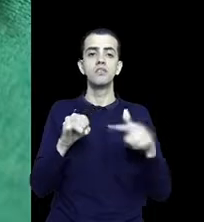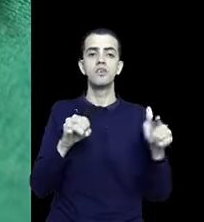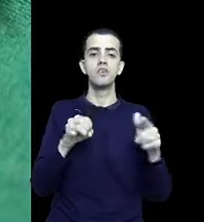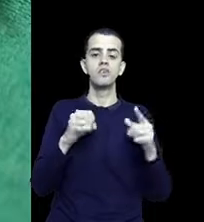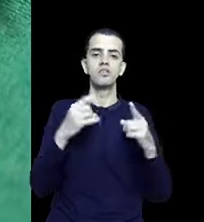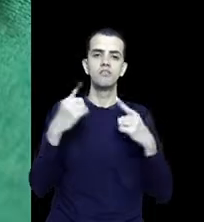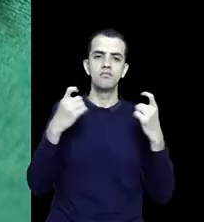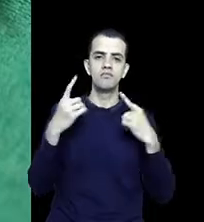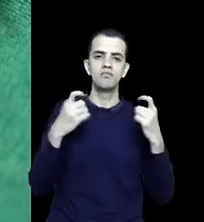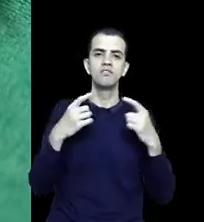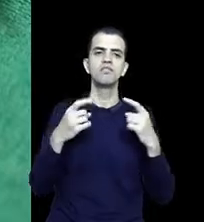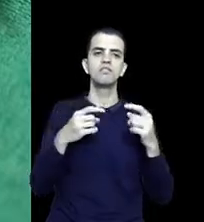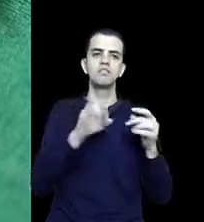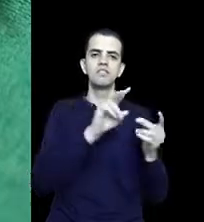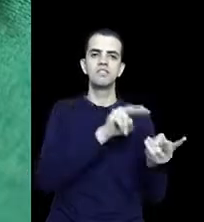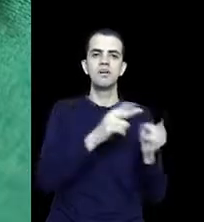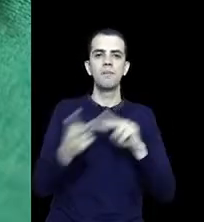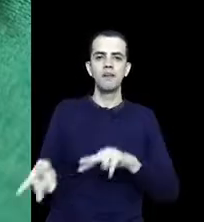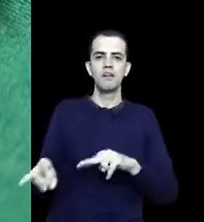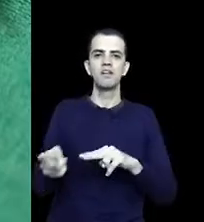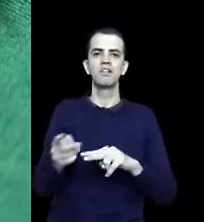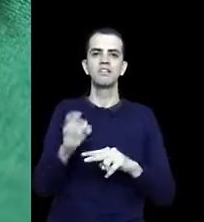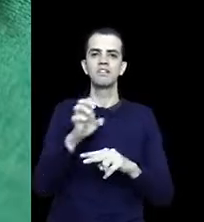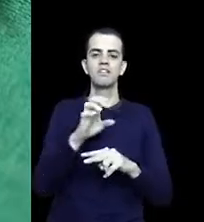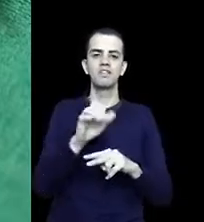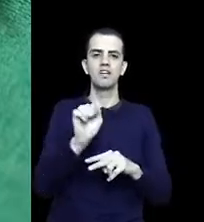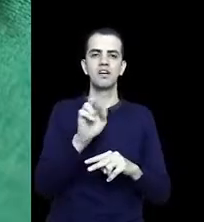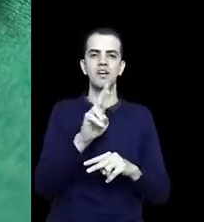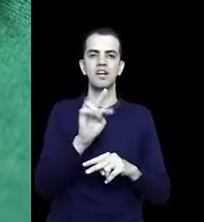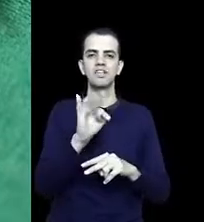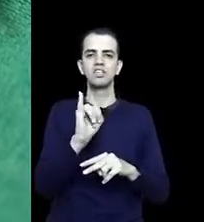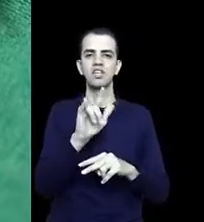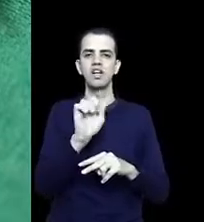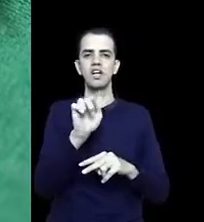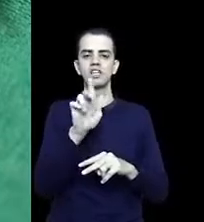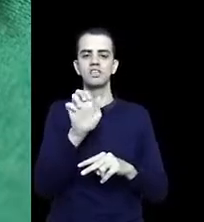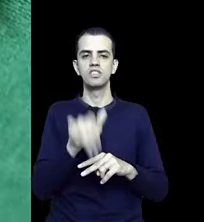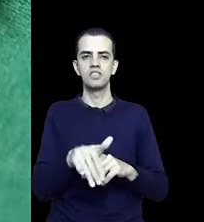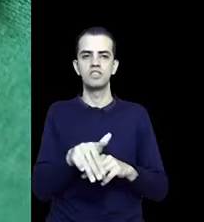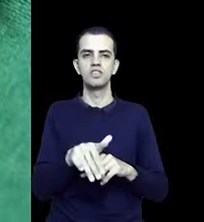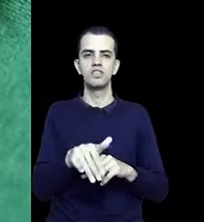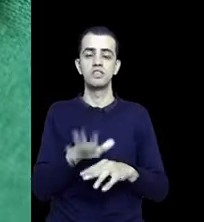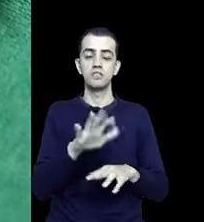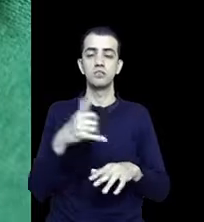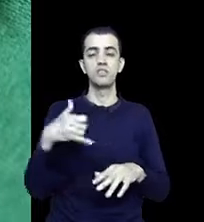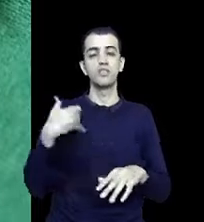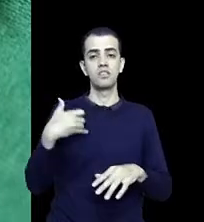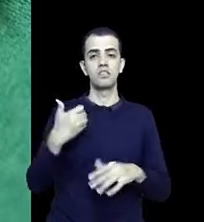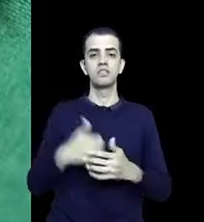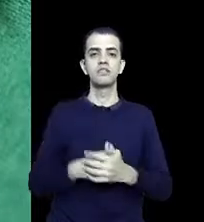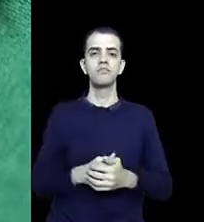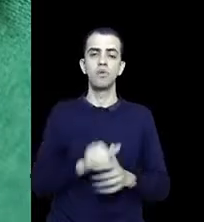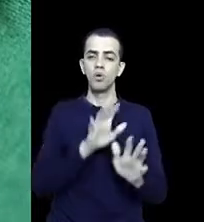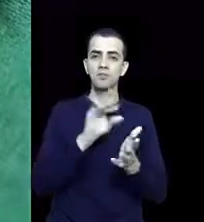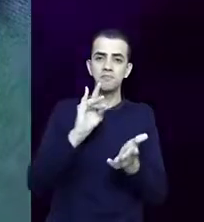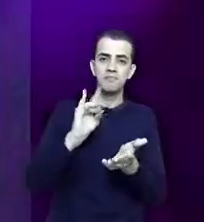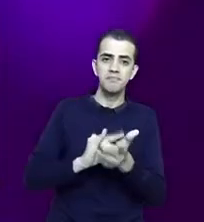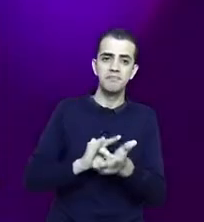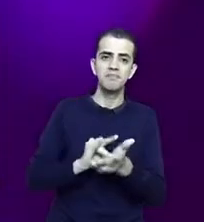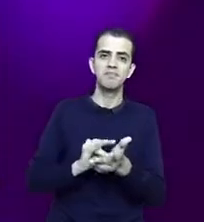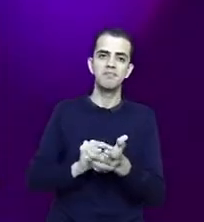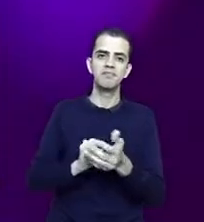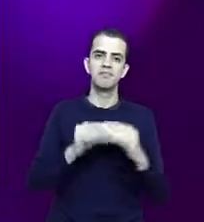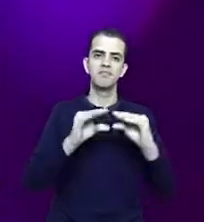lá de transplante de cartilagem, que é uma coisa ainda experimental, né? Mas pela idade do paciente... na verdade, aquele